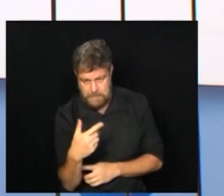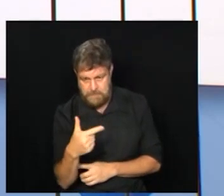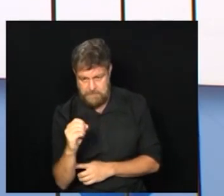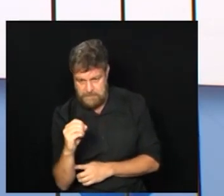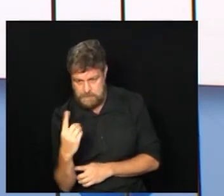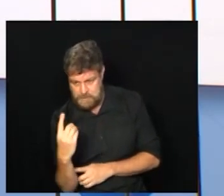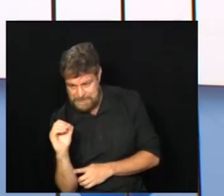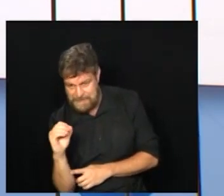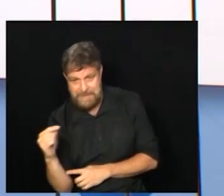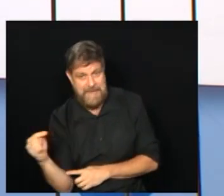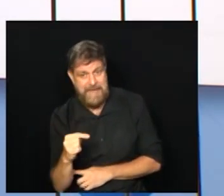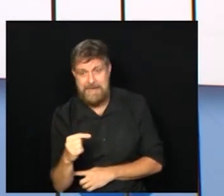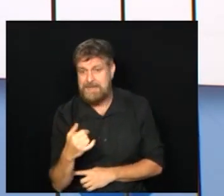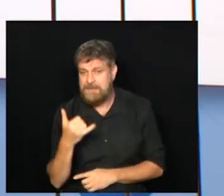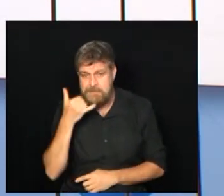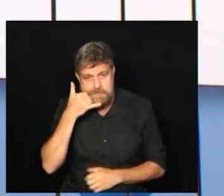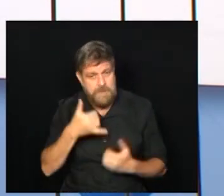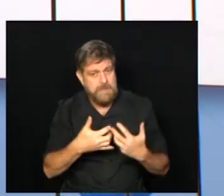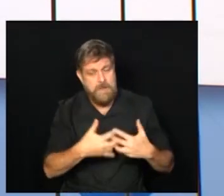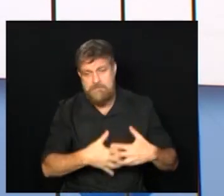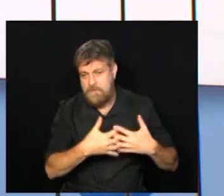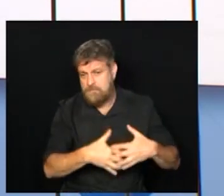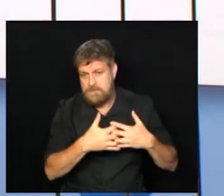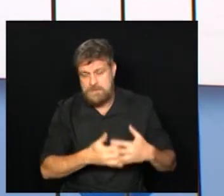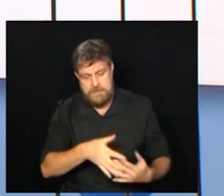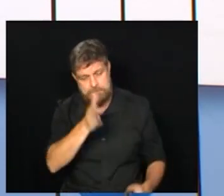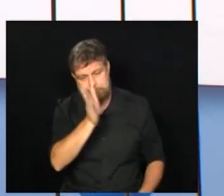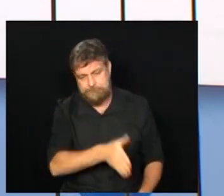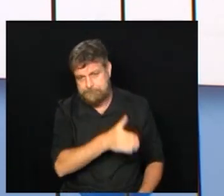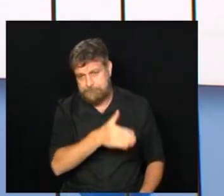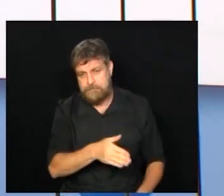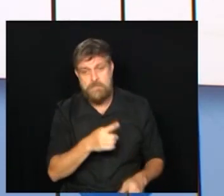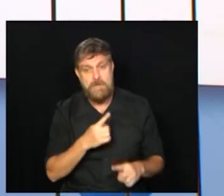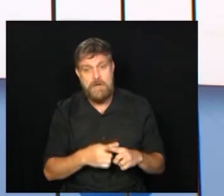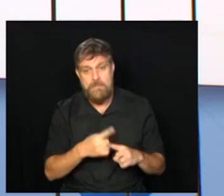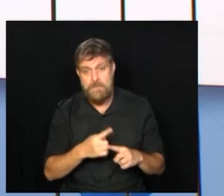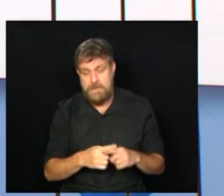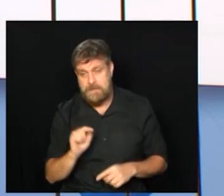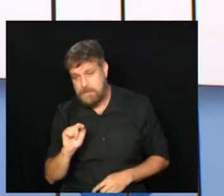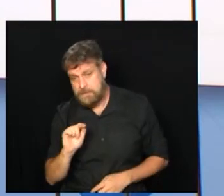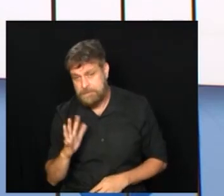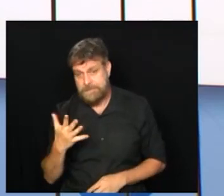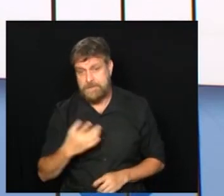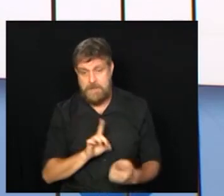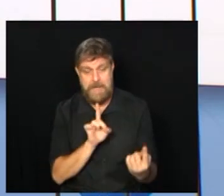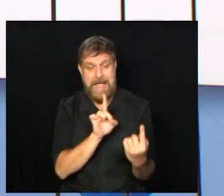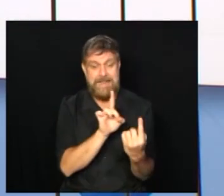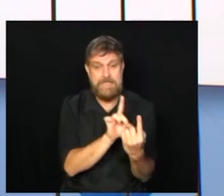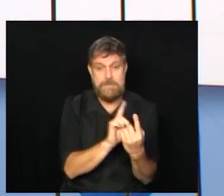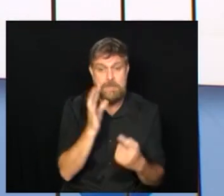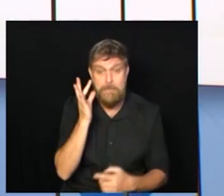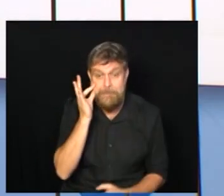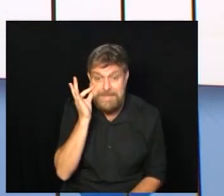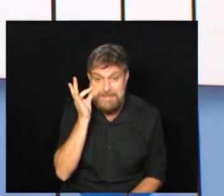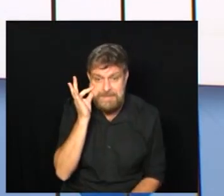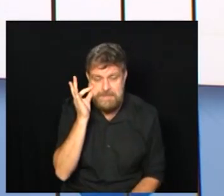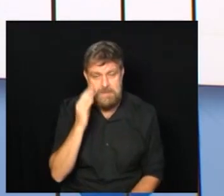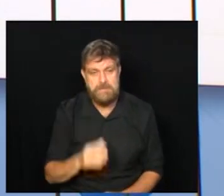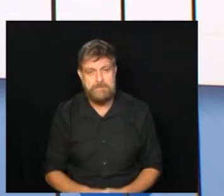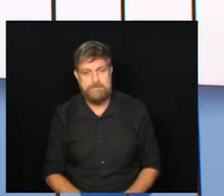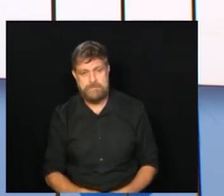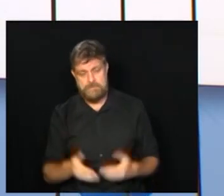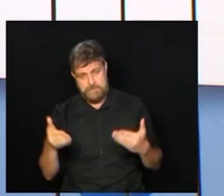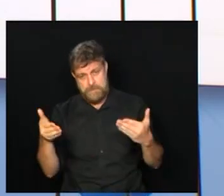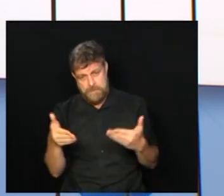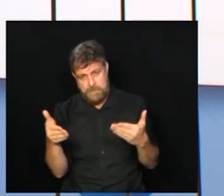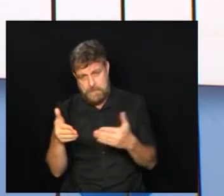3734-2010, ela não vai funcionar mais a partir de hoje, justamente por conta desse atendimento presencial. E